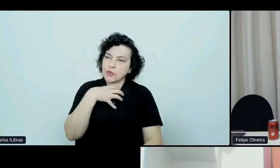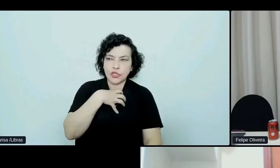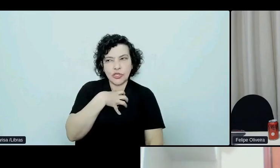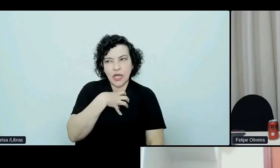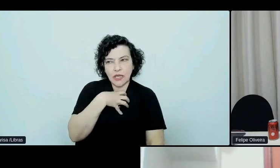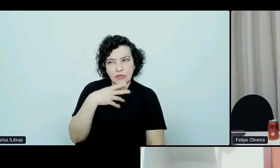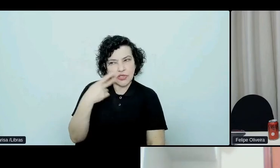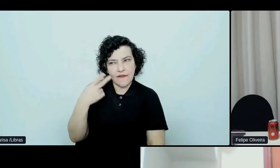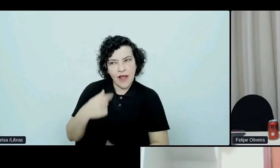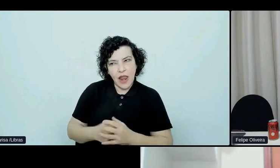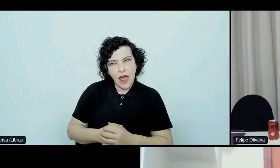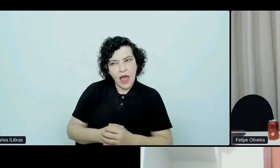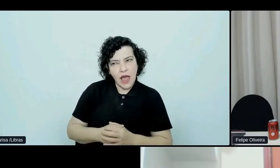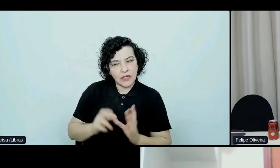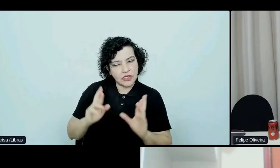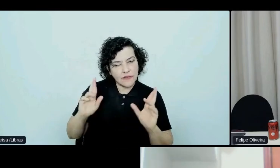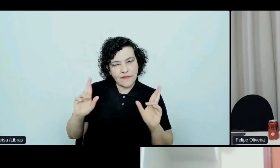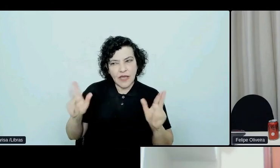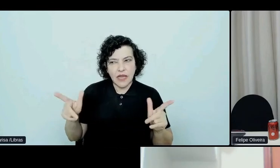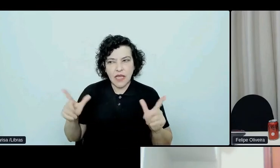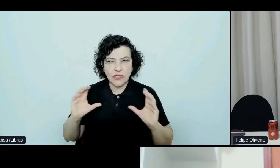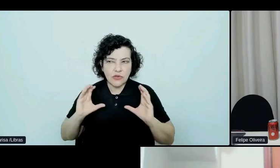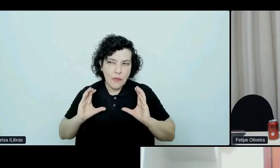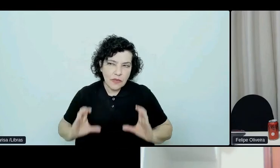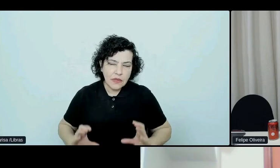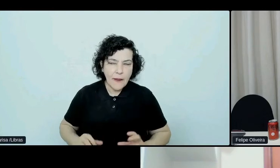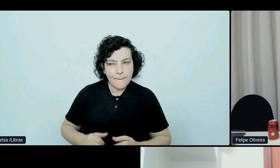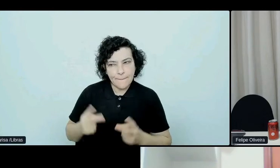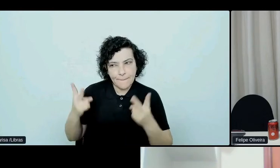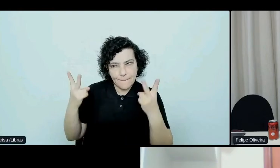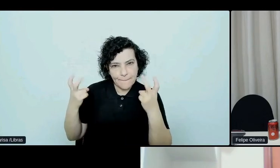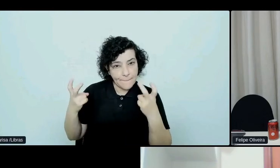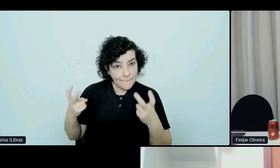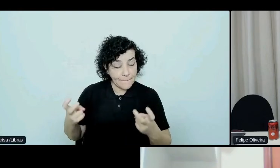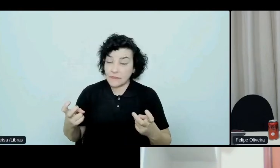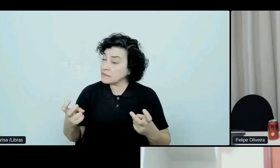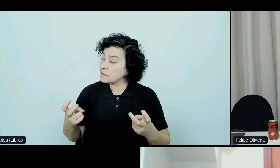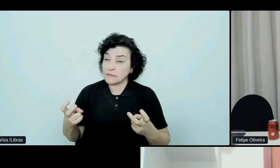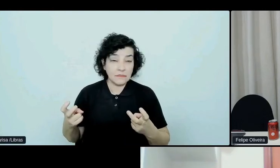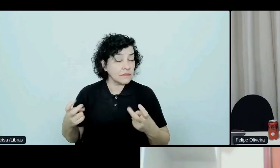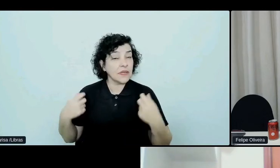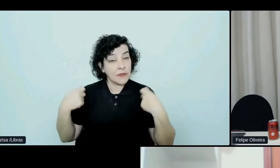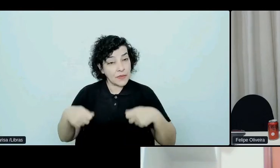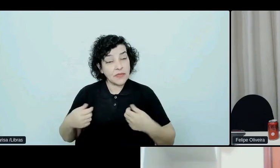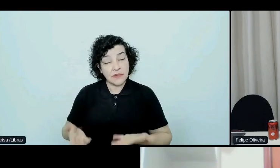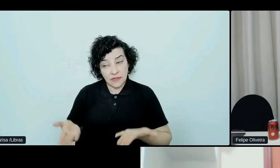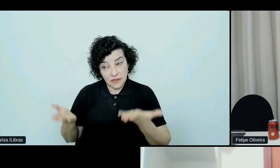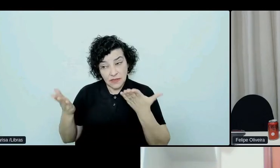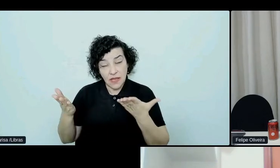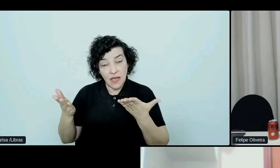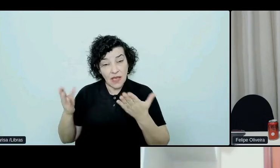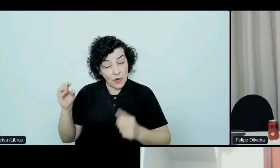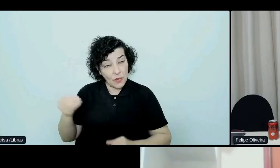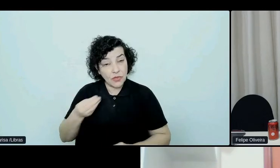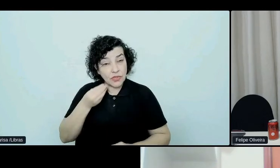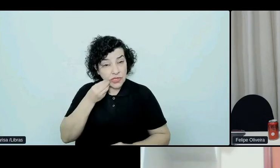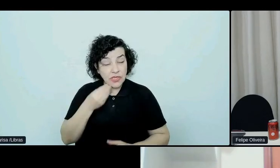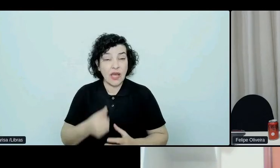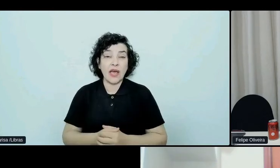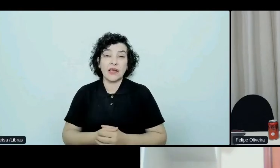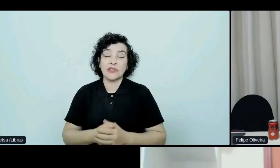posso dizer aqui que a entrevista tem que deixar muito à vontade a pessoa e tem que não ficar